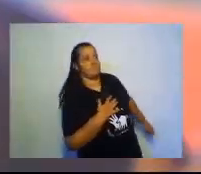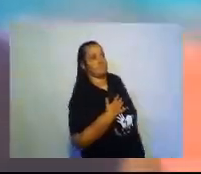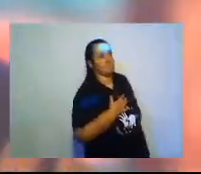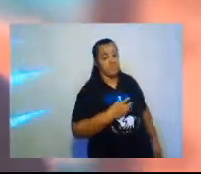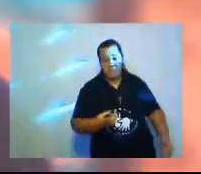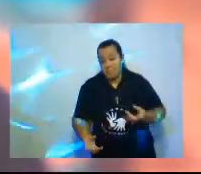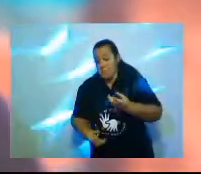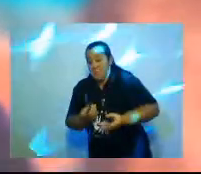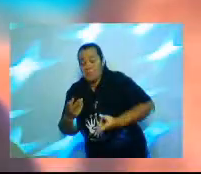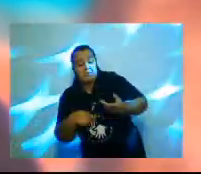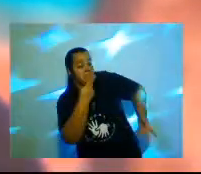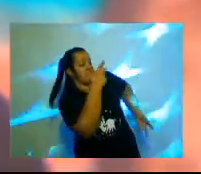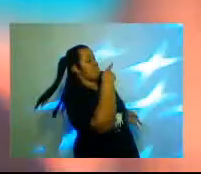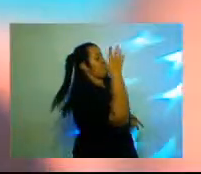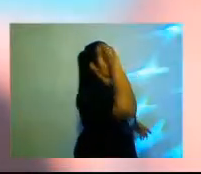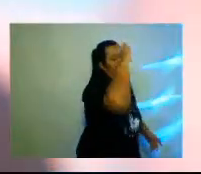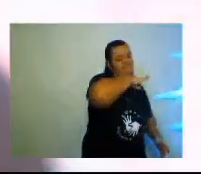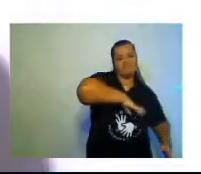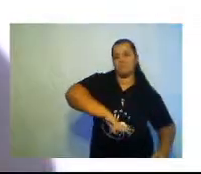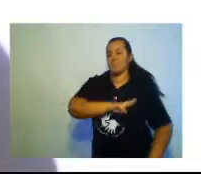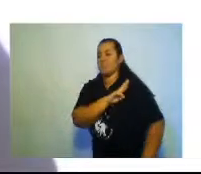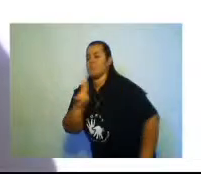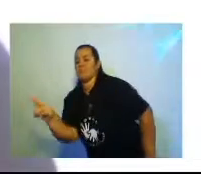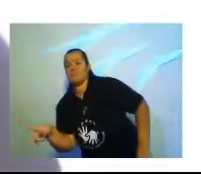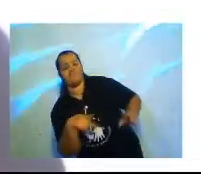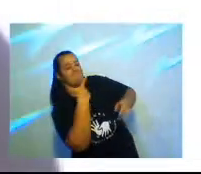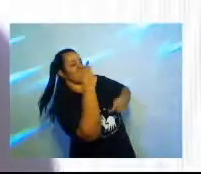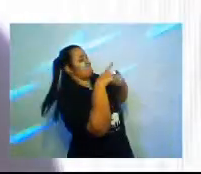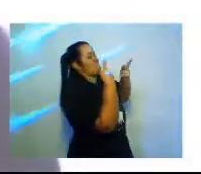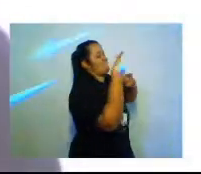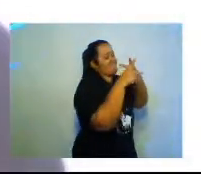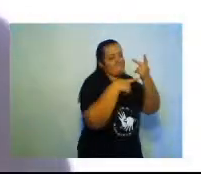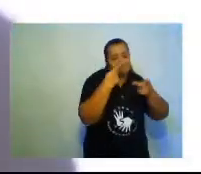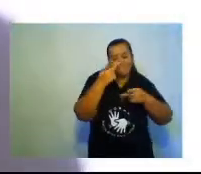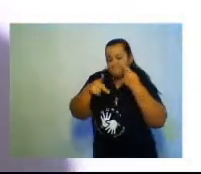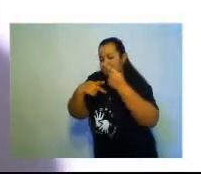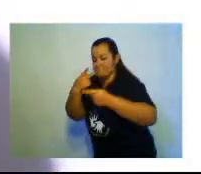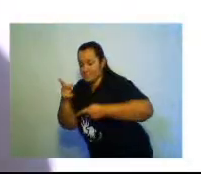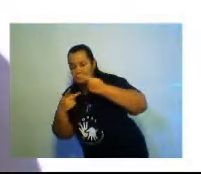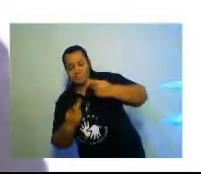mim. Tá me queimando por aí, teu nome na minha boca anda bem